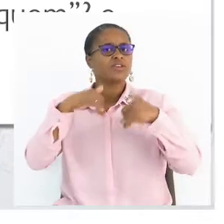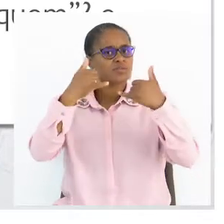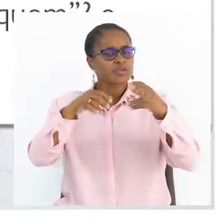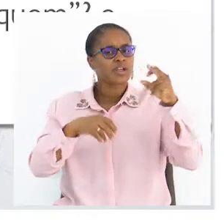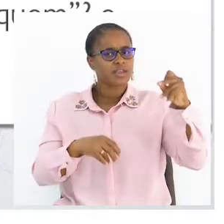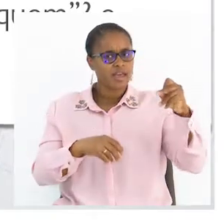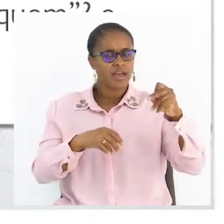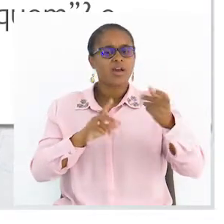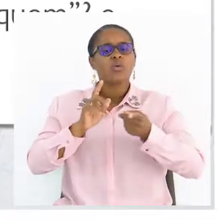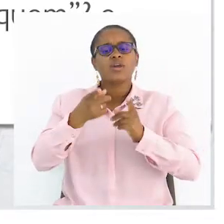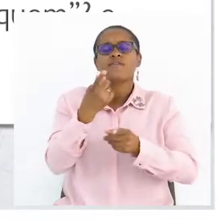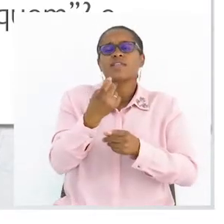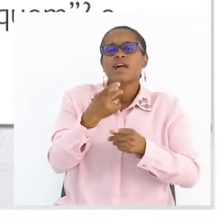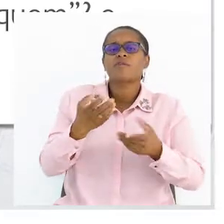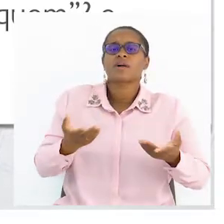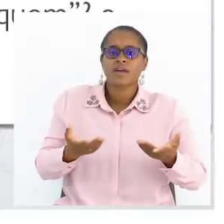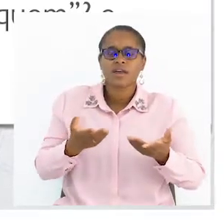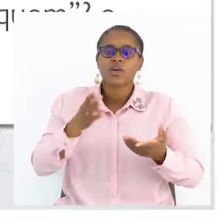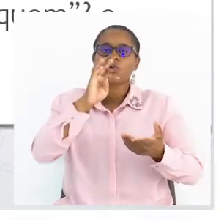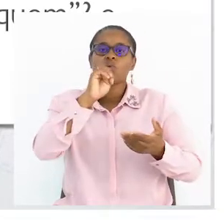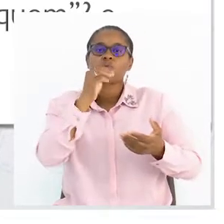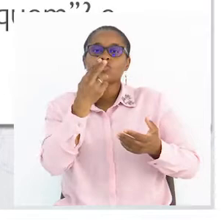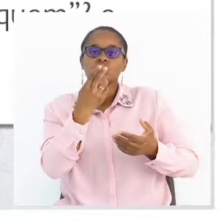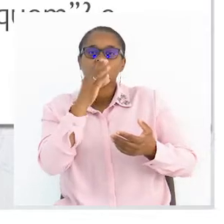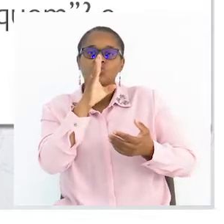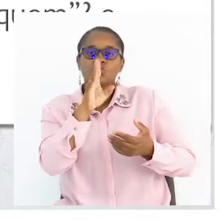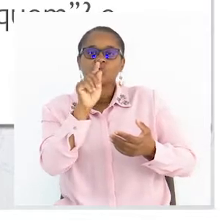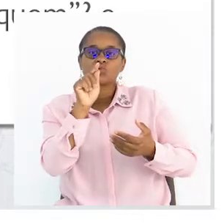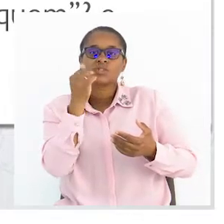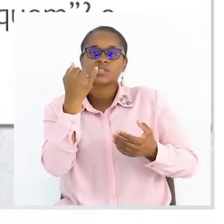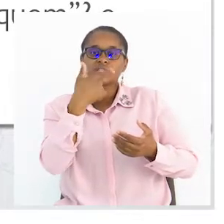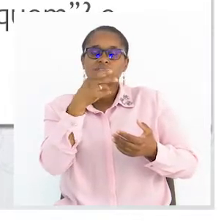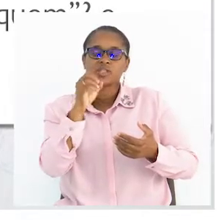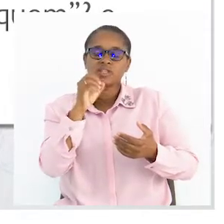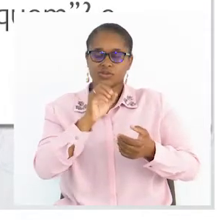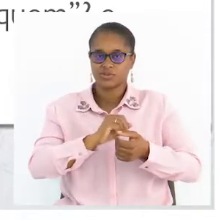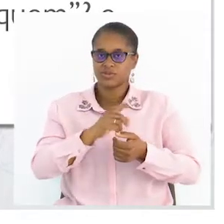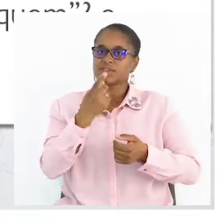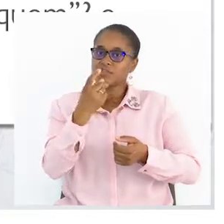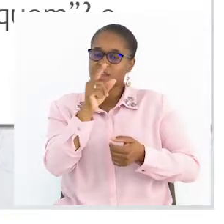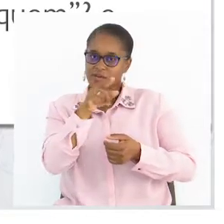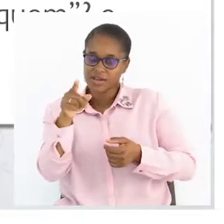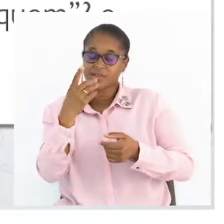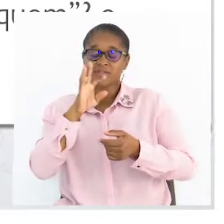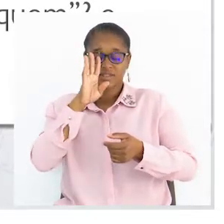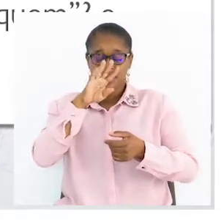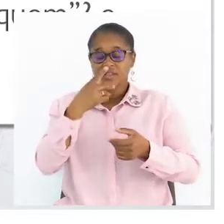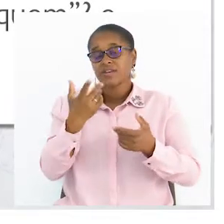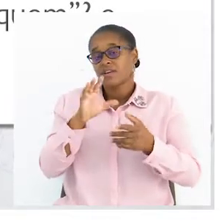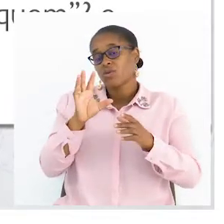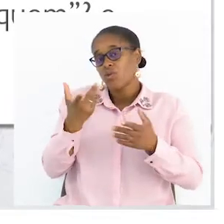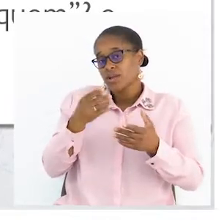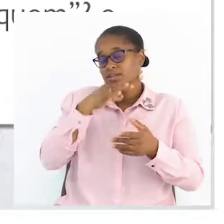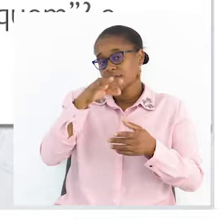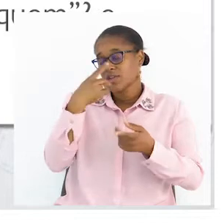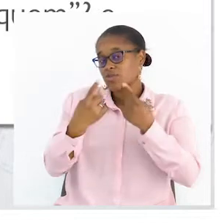A. A linha A, o que faltava era o sujeito. É o ser acerca do qual se diz alguma coisa. Muito bem,